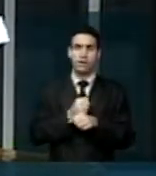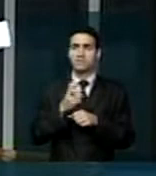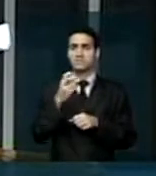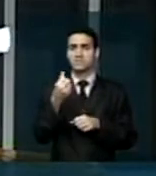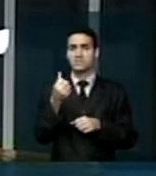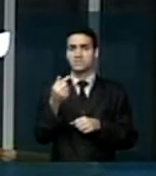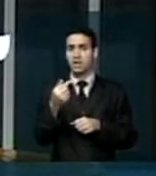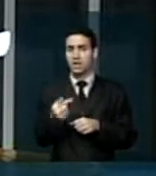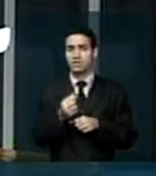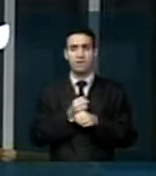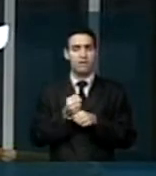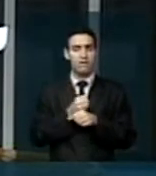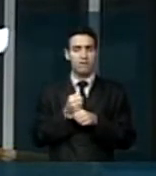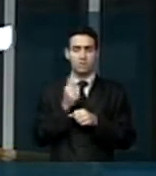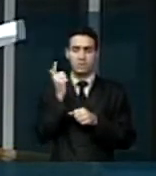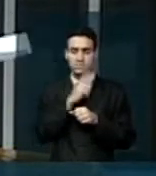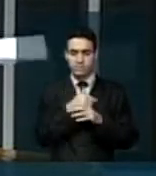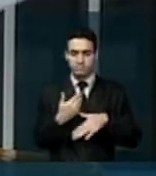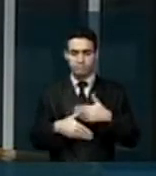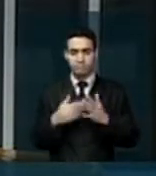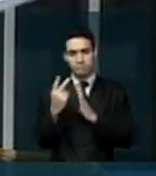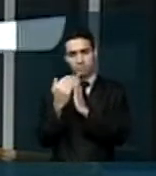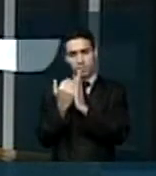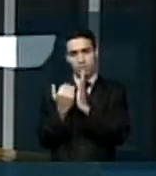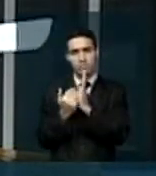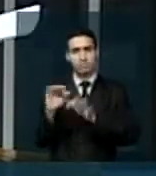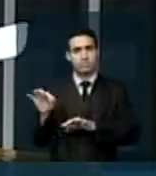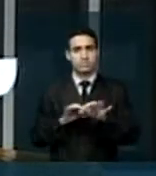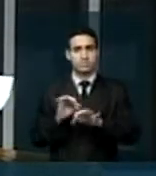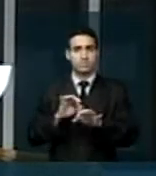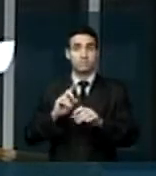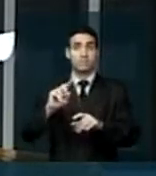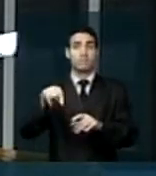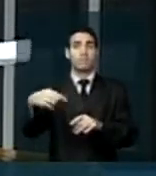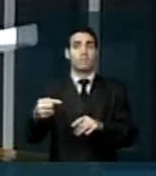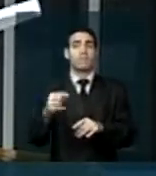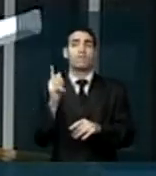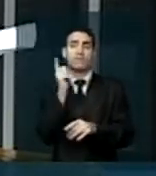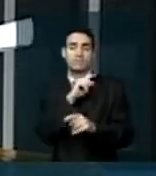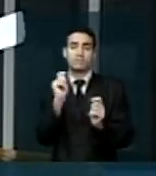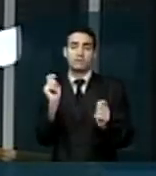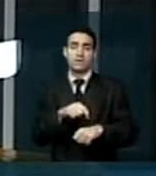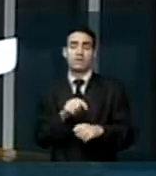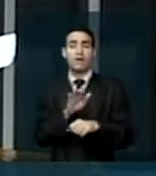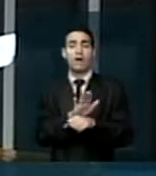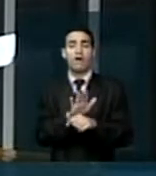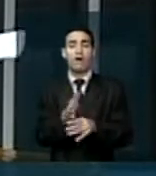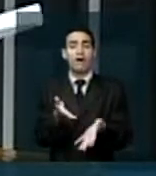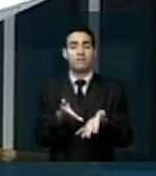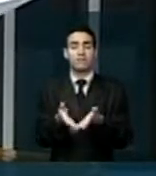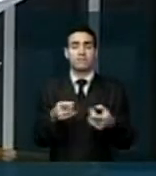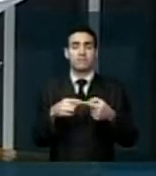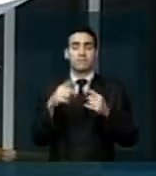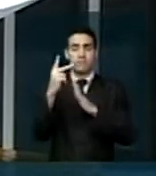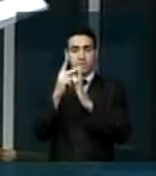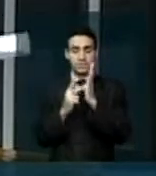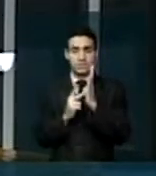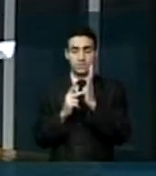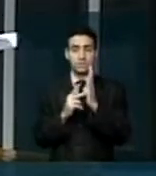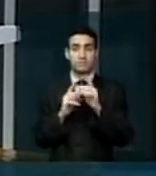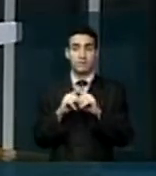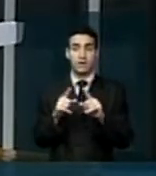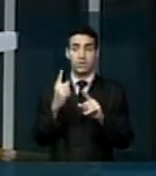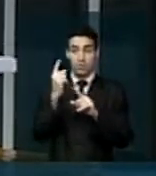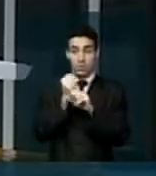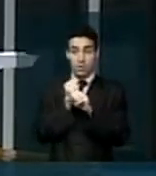7 anos, para se programar, para conseguir atender a um programa. Em um ano,